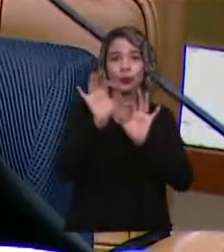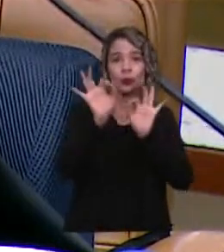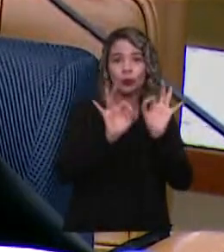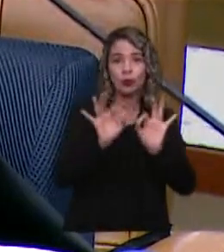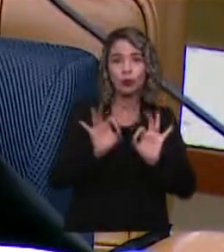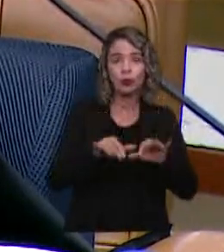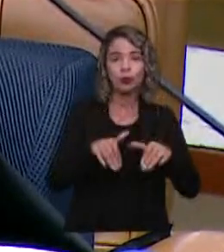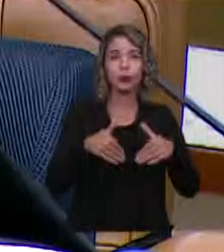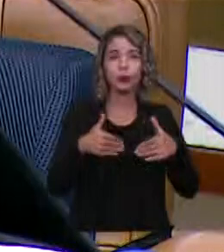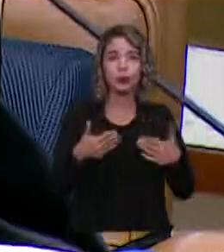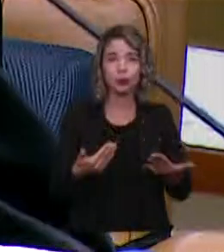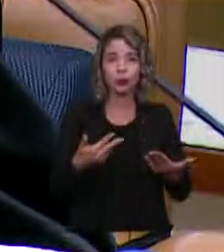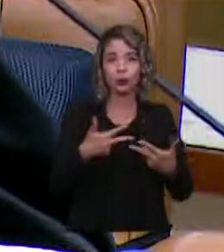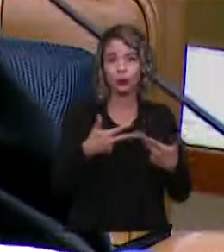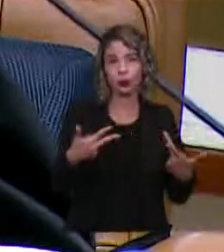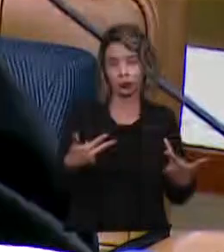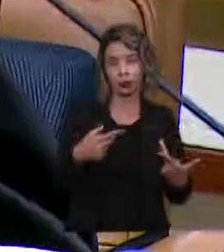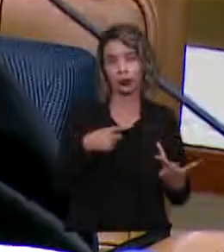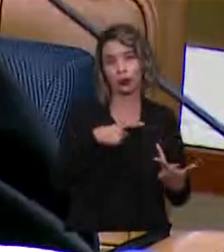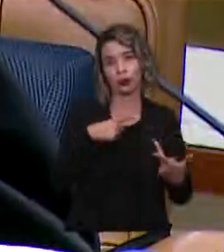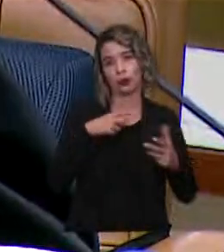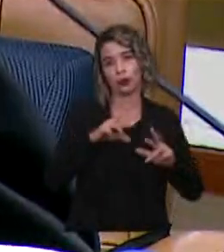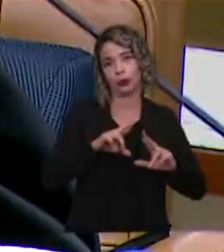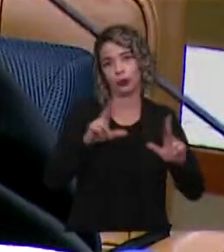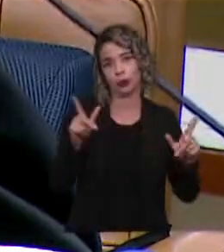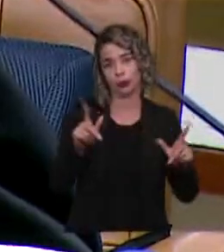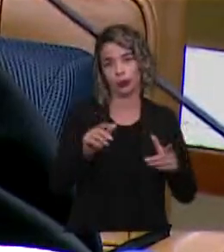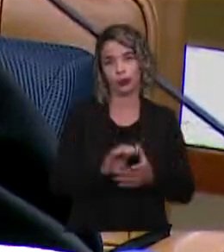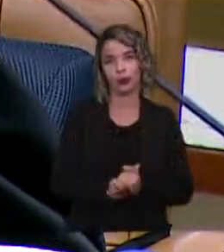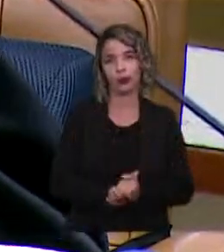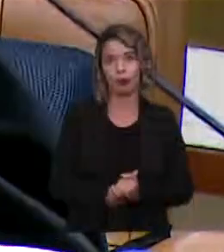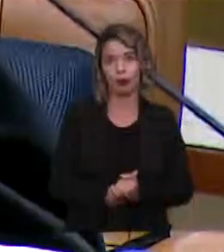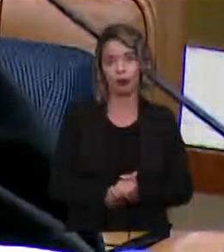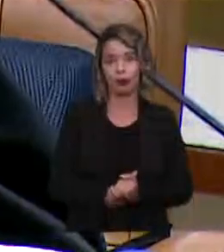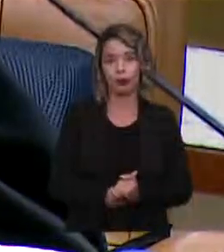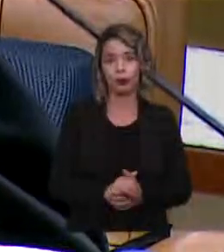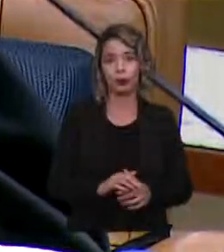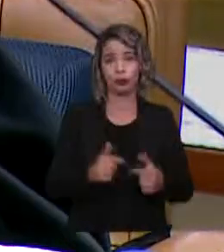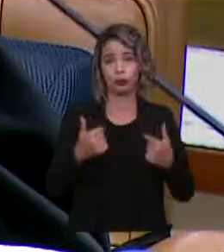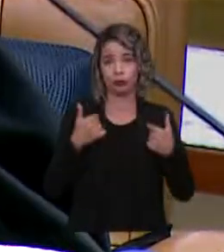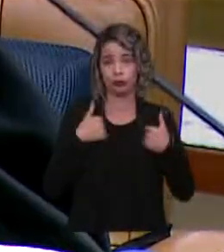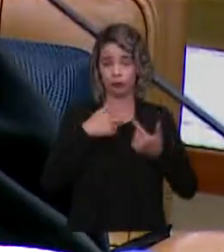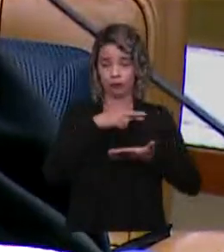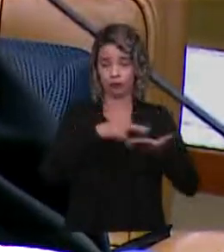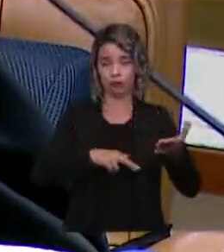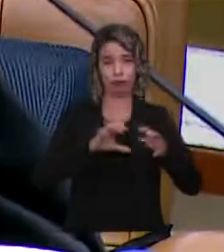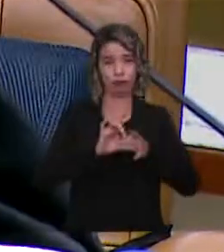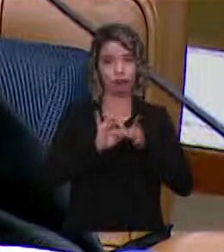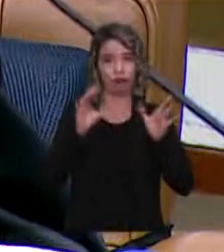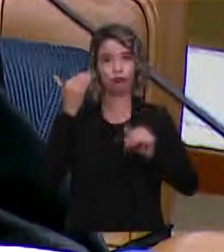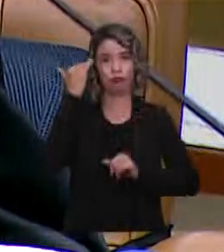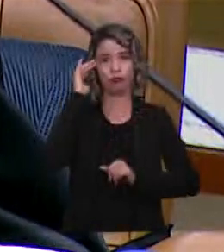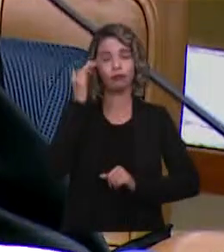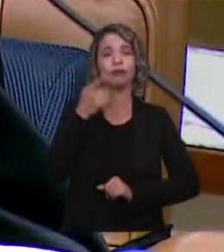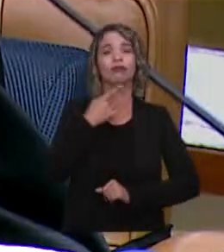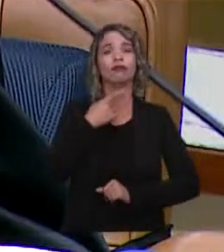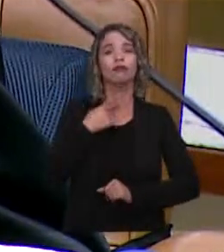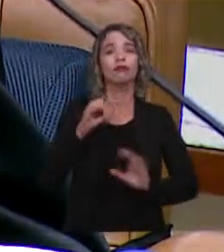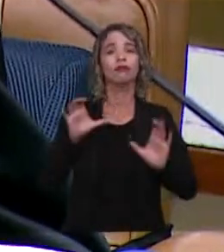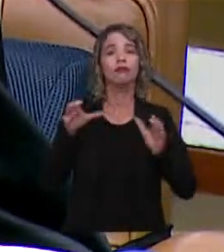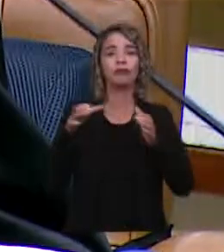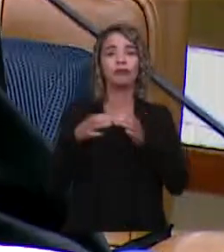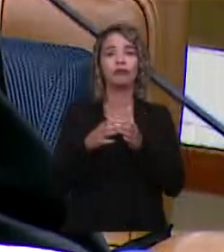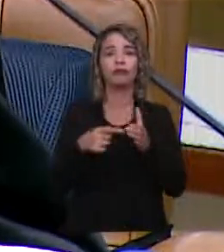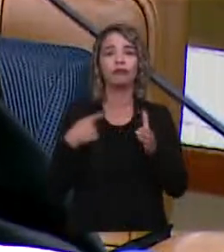eventuais dissonâncias. E, obviamente, que no plano de dosimetria, esta relatoria está à disposição de compreender a vontade